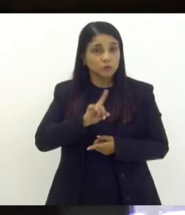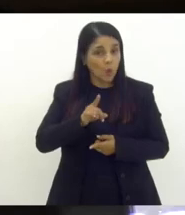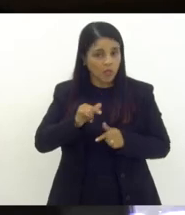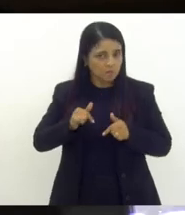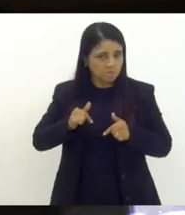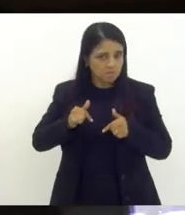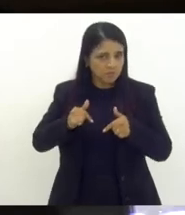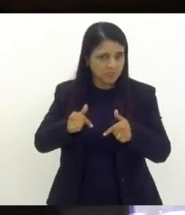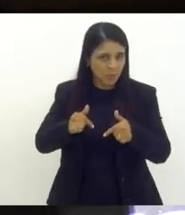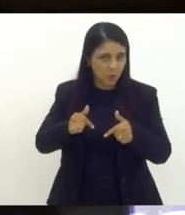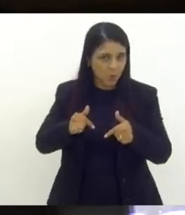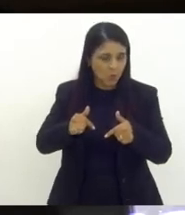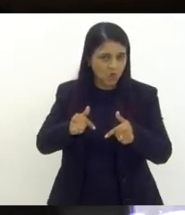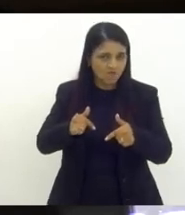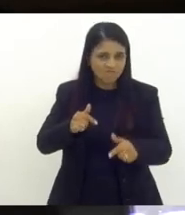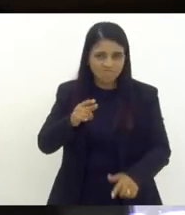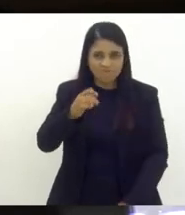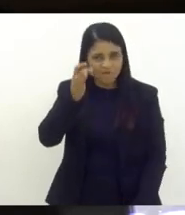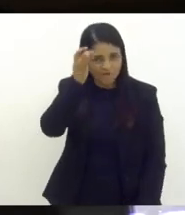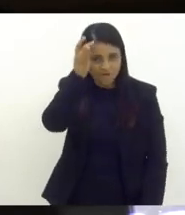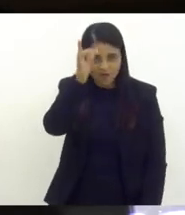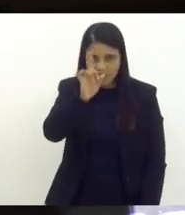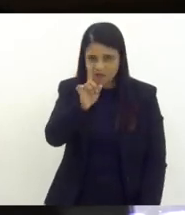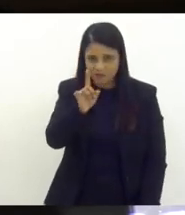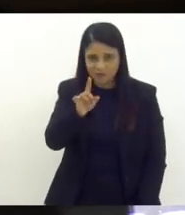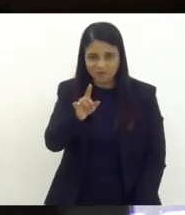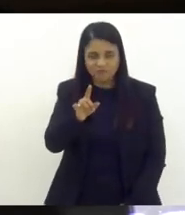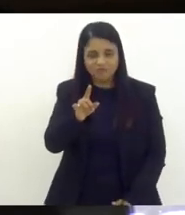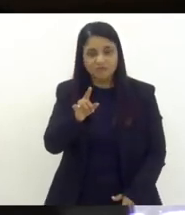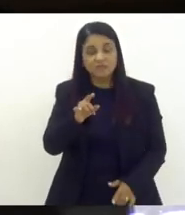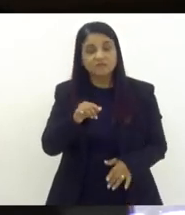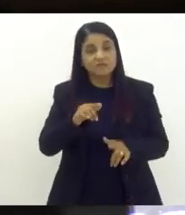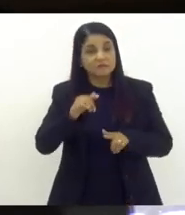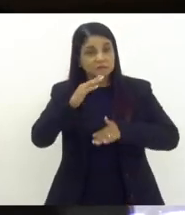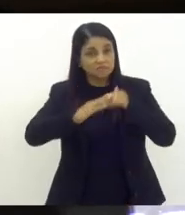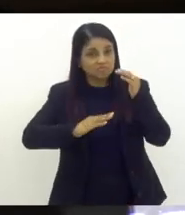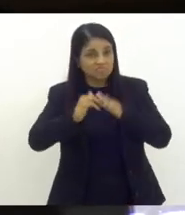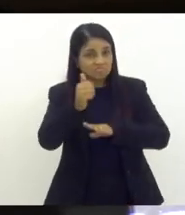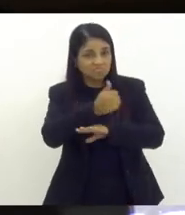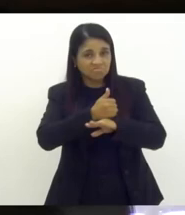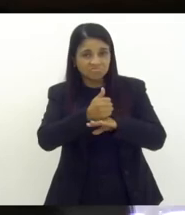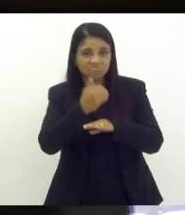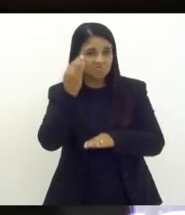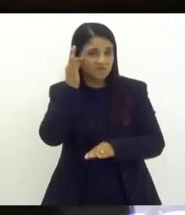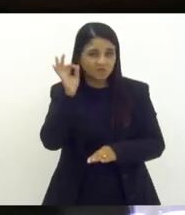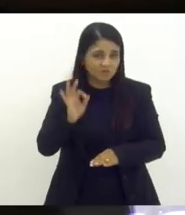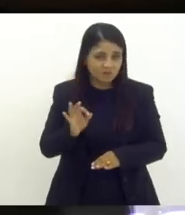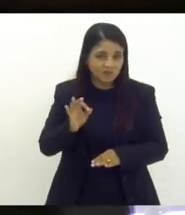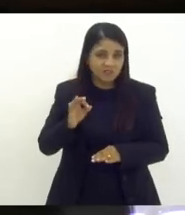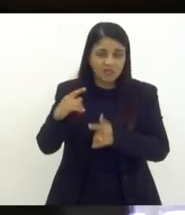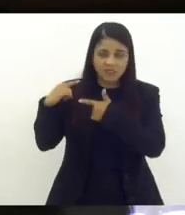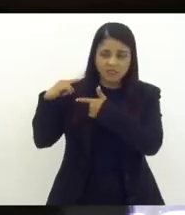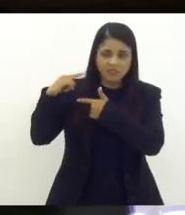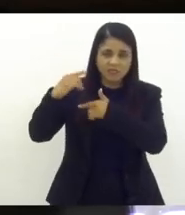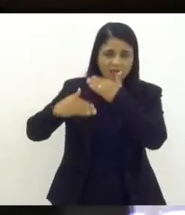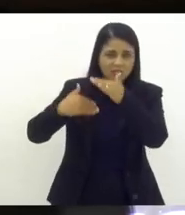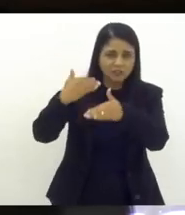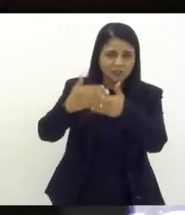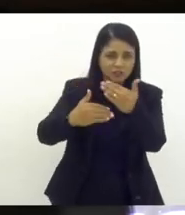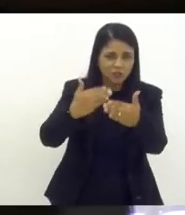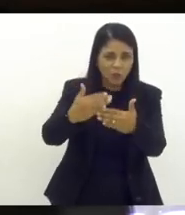árdua não há função por vezes tão incompreendida não há trajetória tão